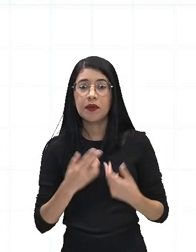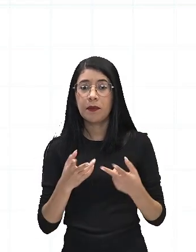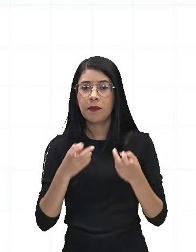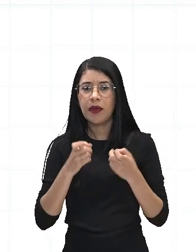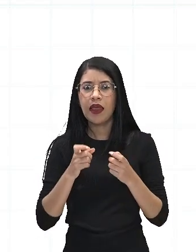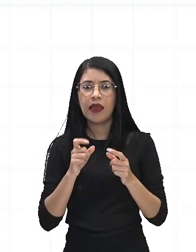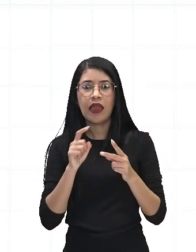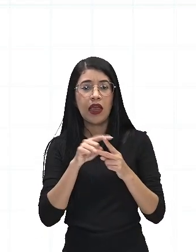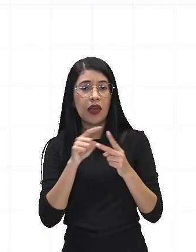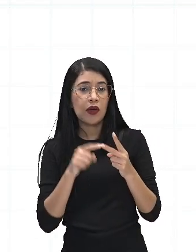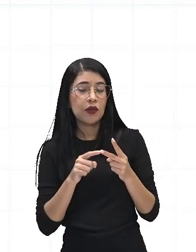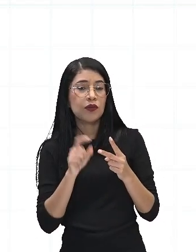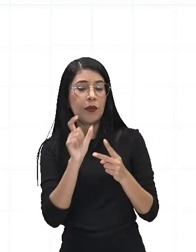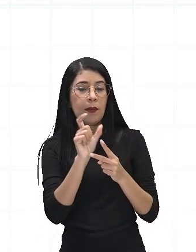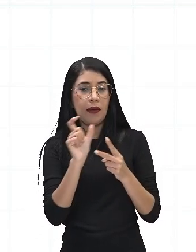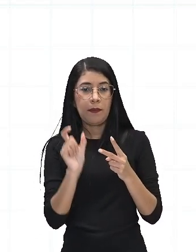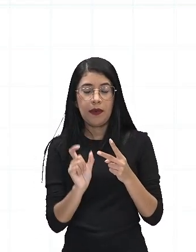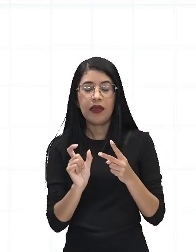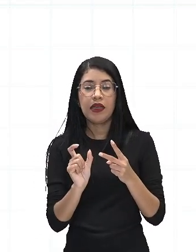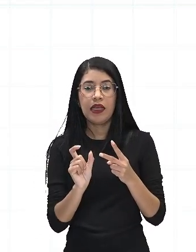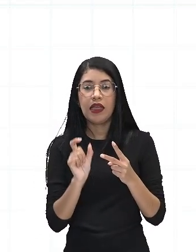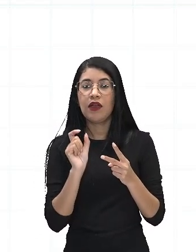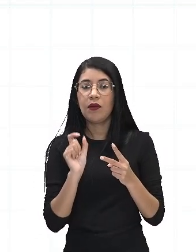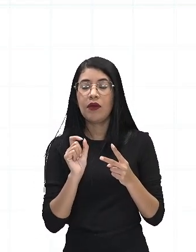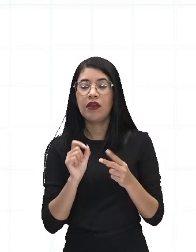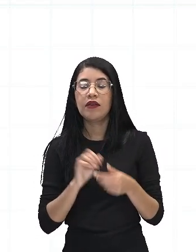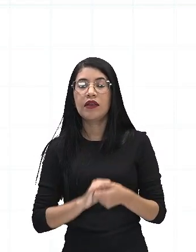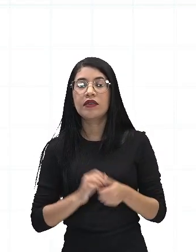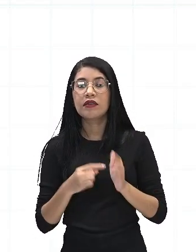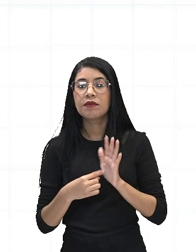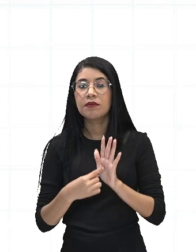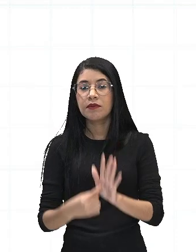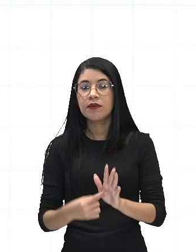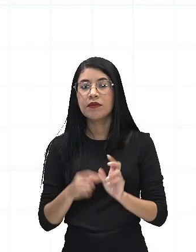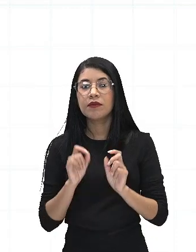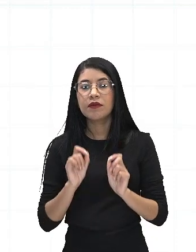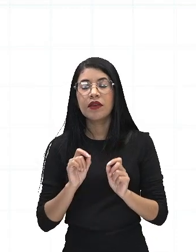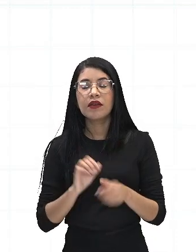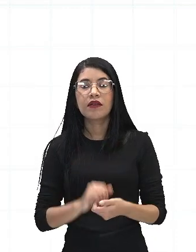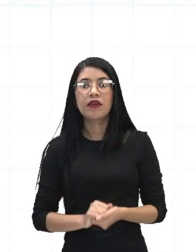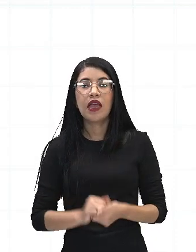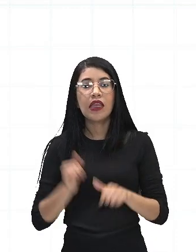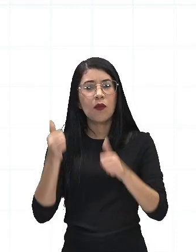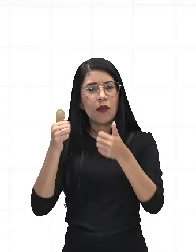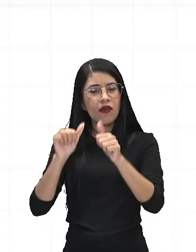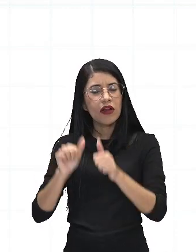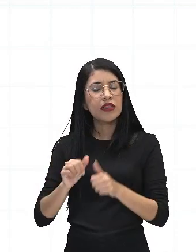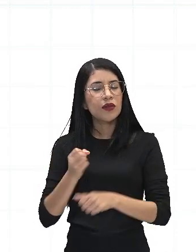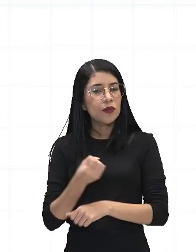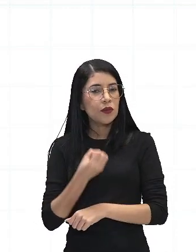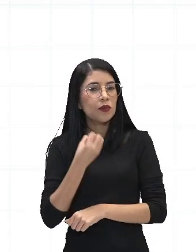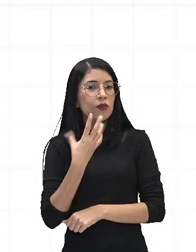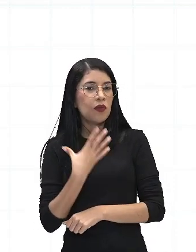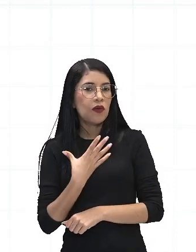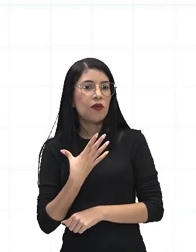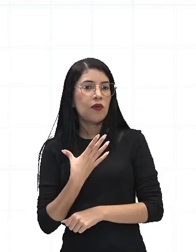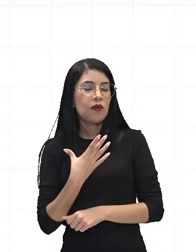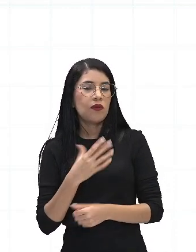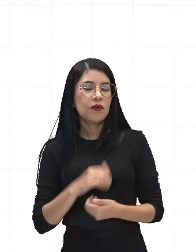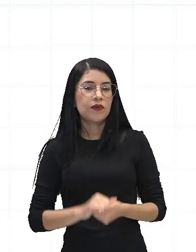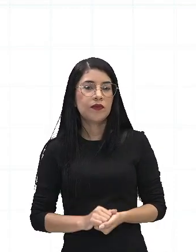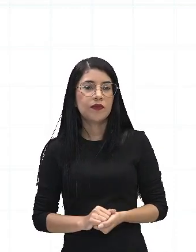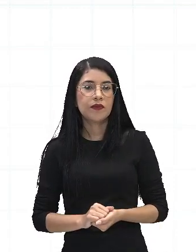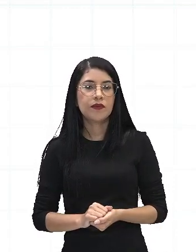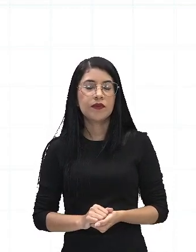palavras importância e responsabilidade são responsáveis aqui por trazer essa avaliação positiva para a